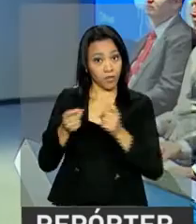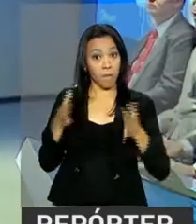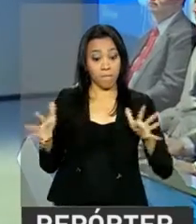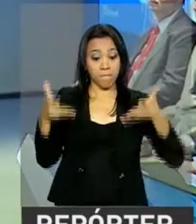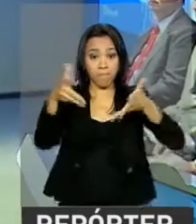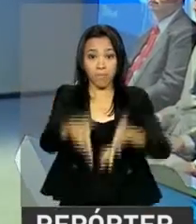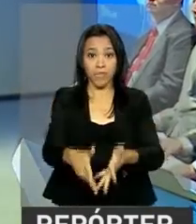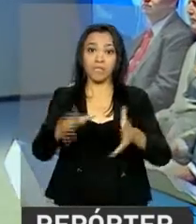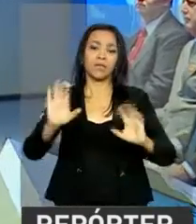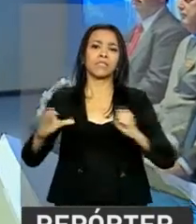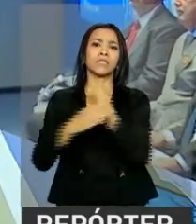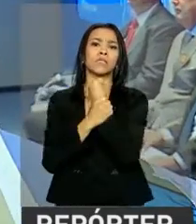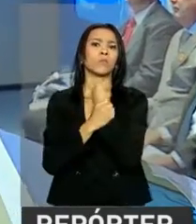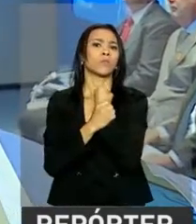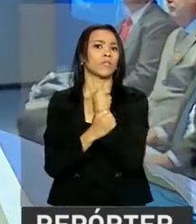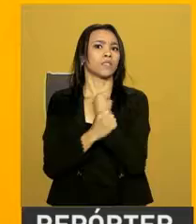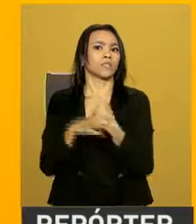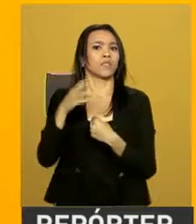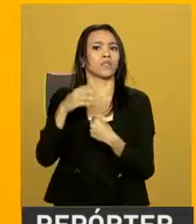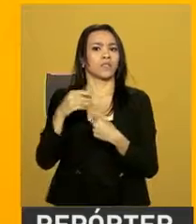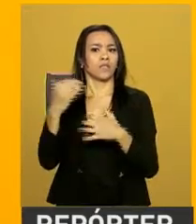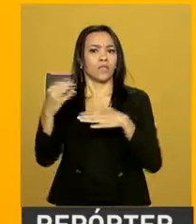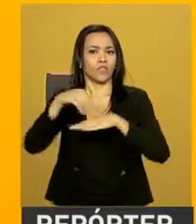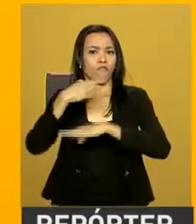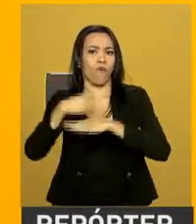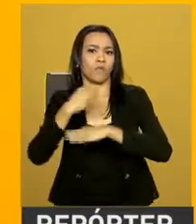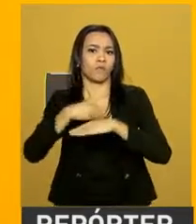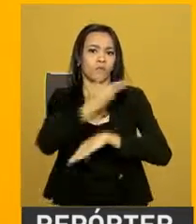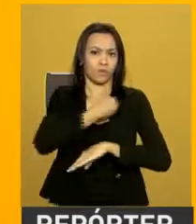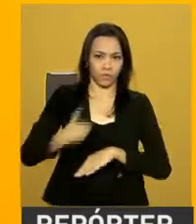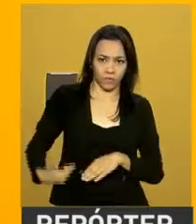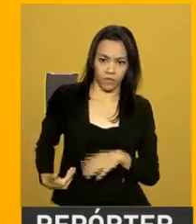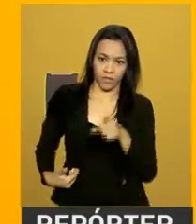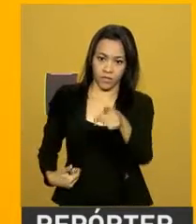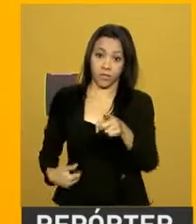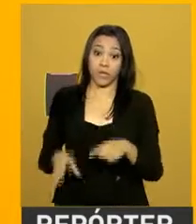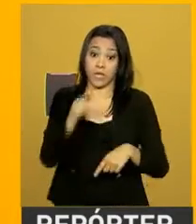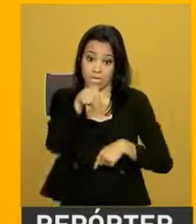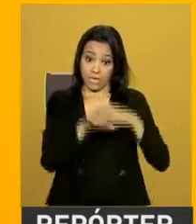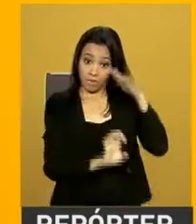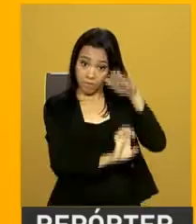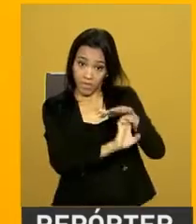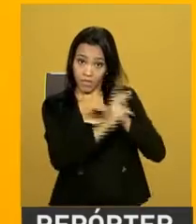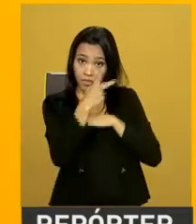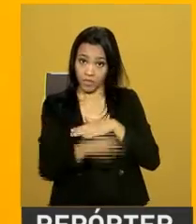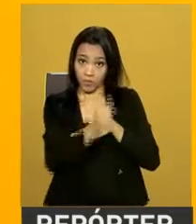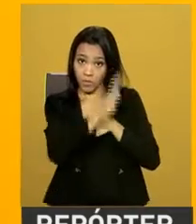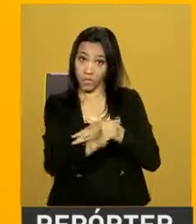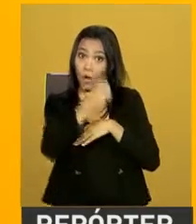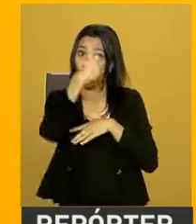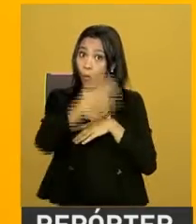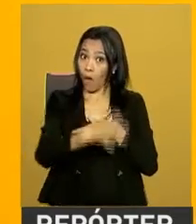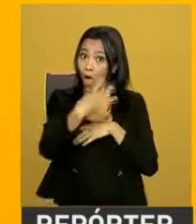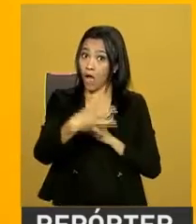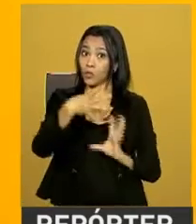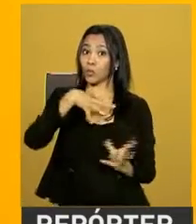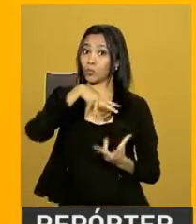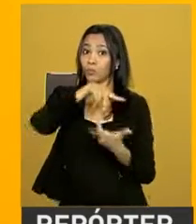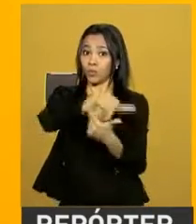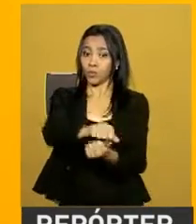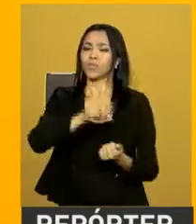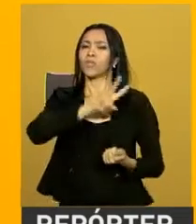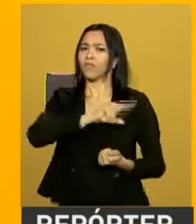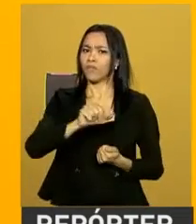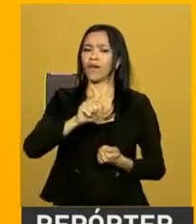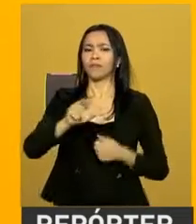de segurança do governo da multinacional o centro de transparência da microsoft no brasil é o quarto da empresa no mundo e vai atuar